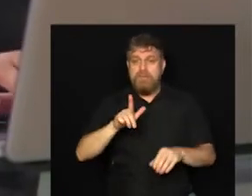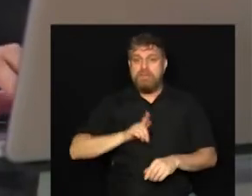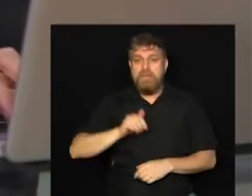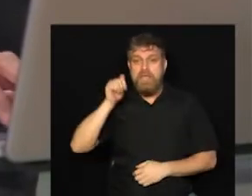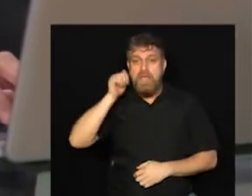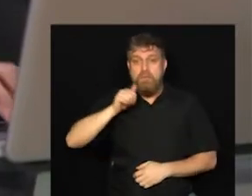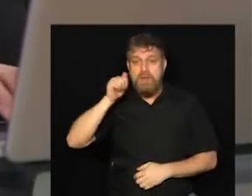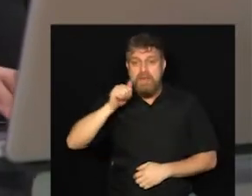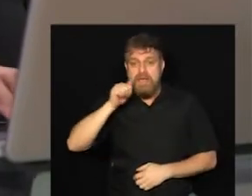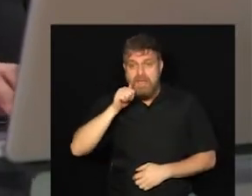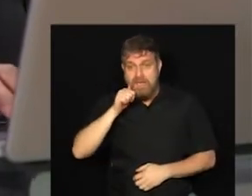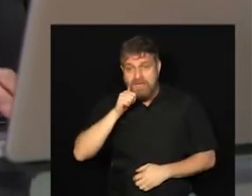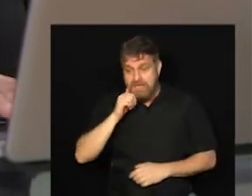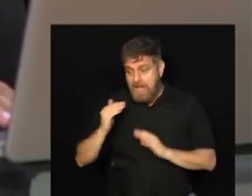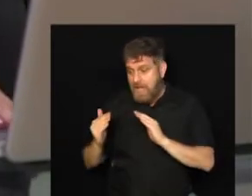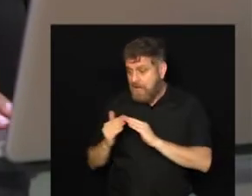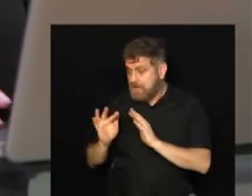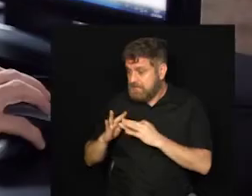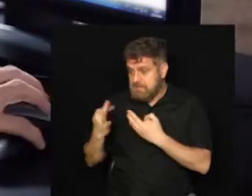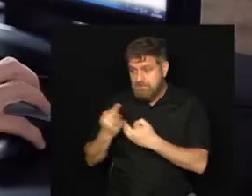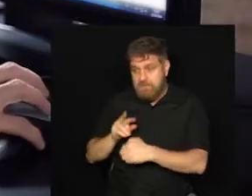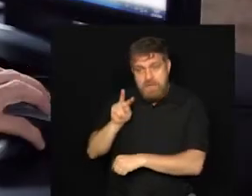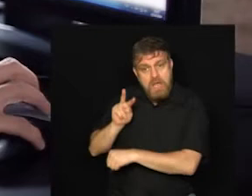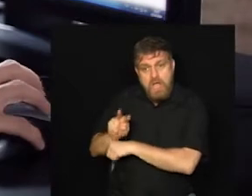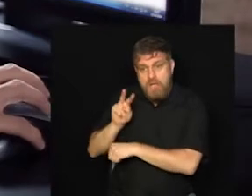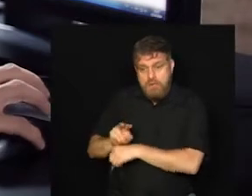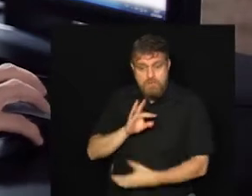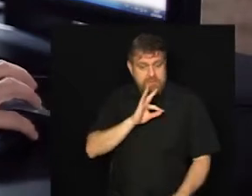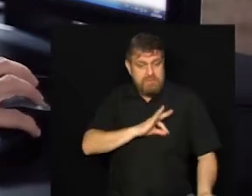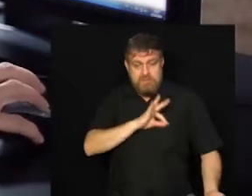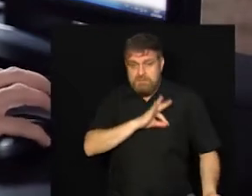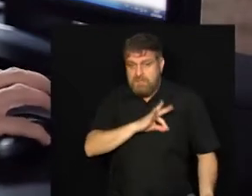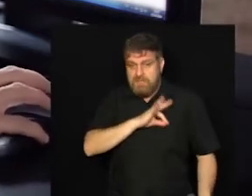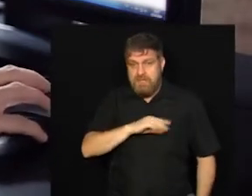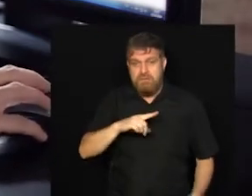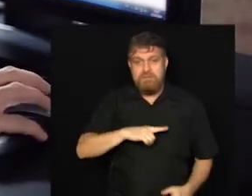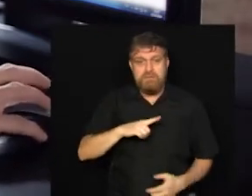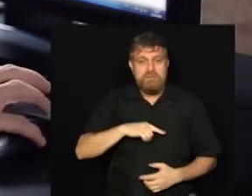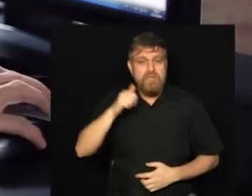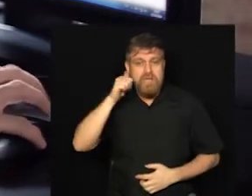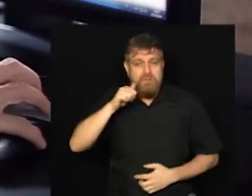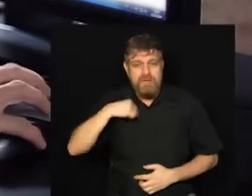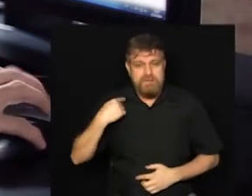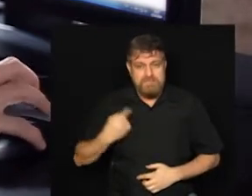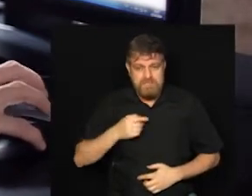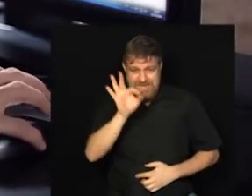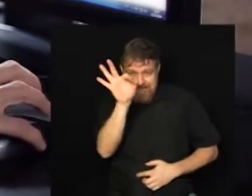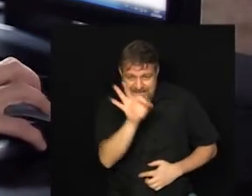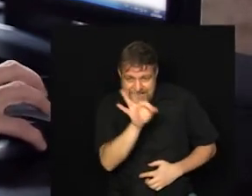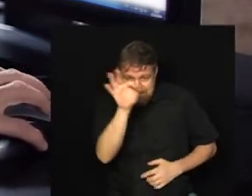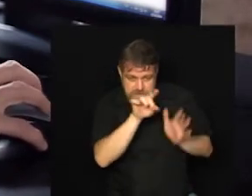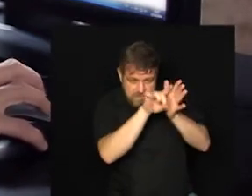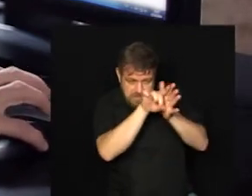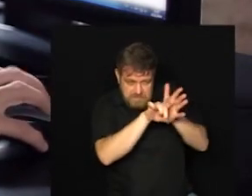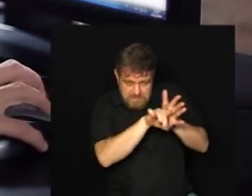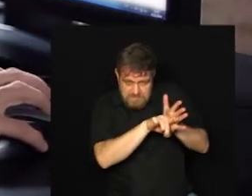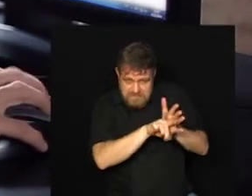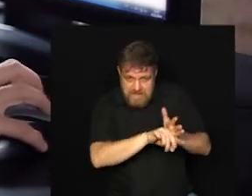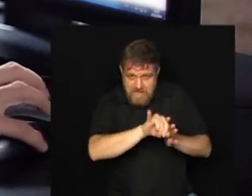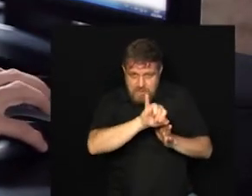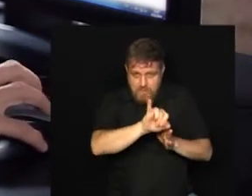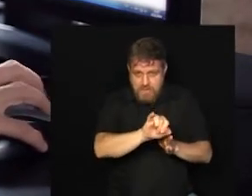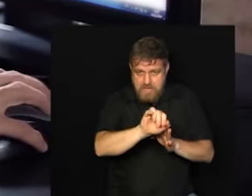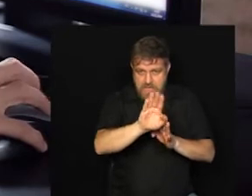a rima do lar. Muitas mulheres atualmente, se a gente vê estatística do IBGE, mais